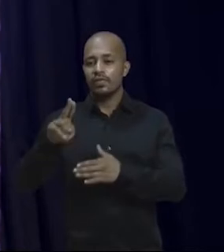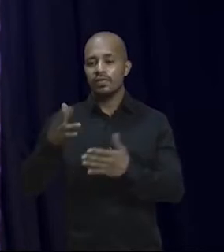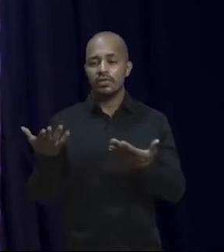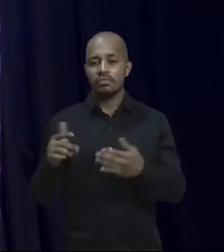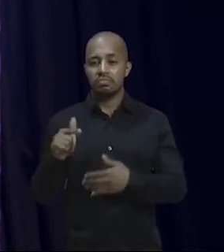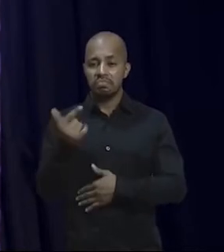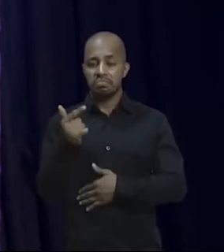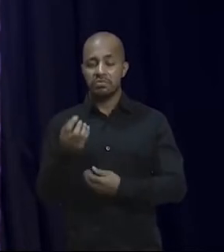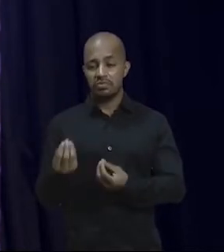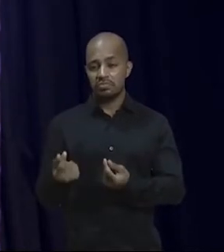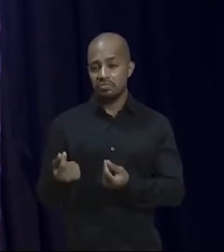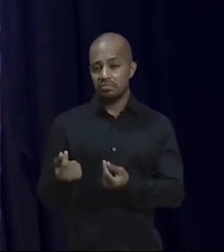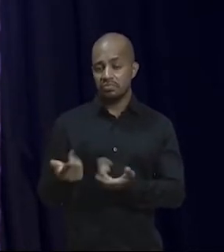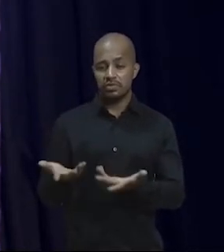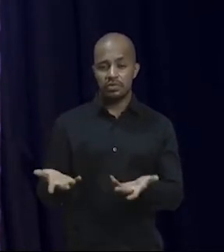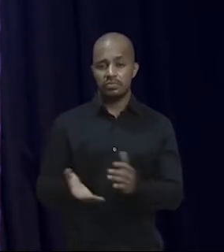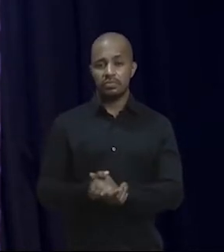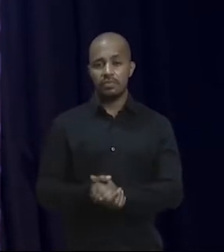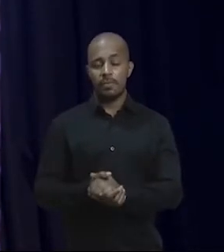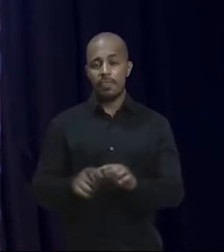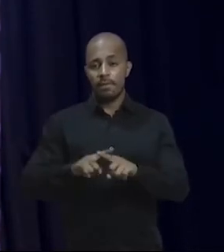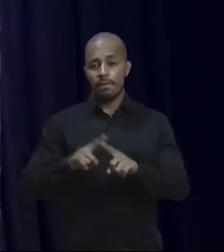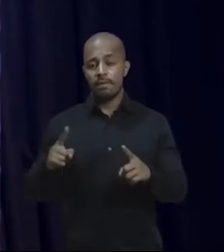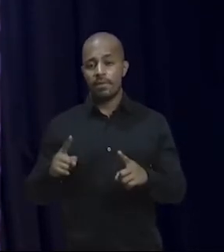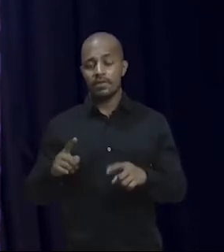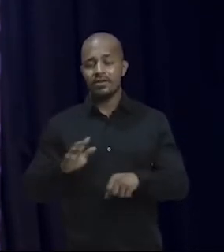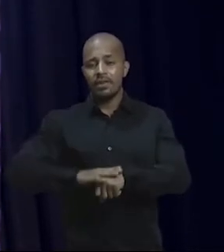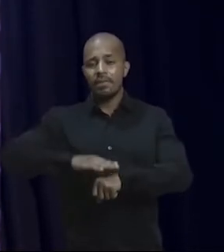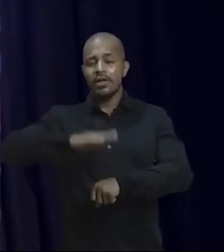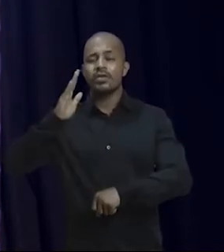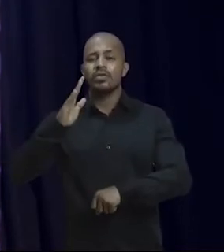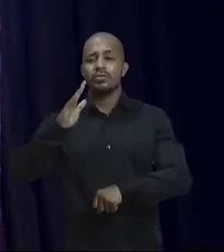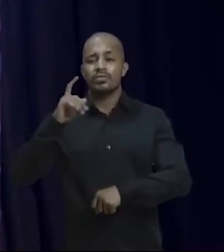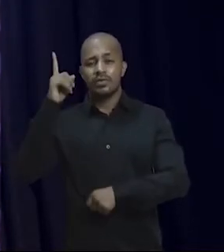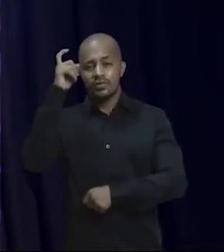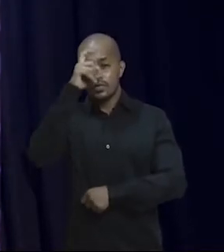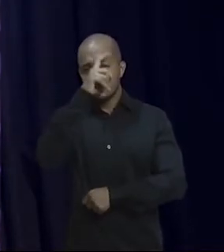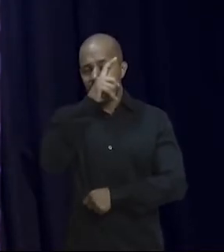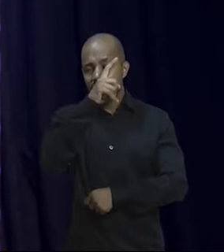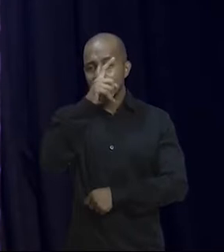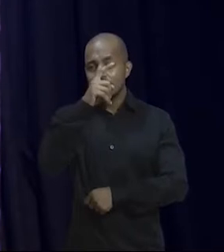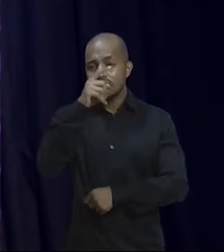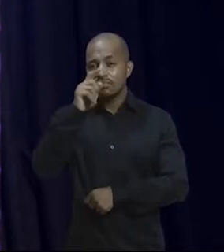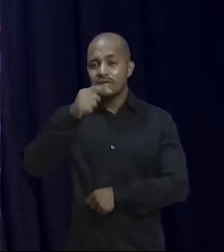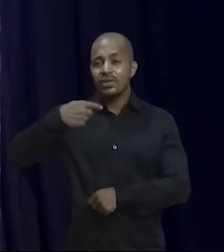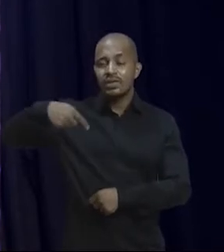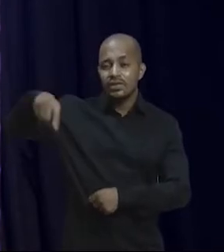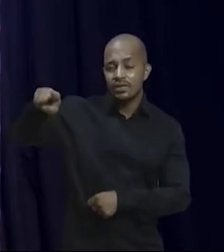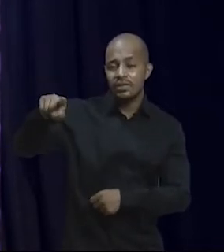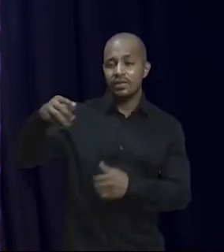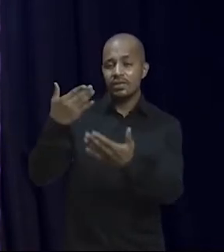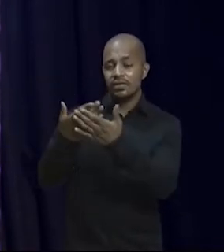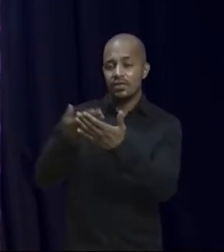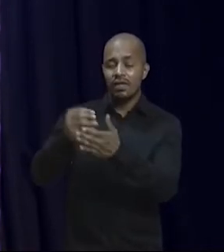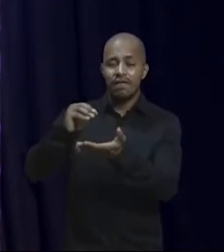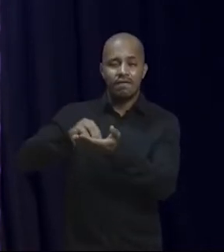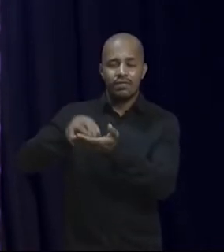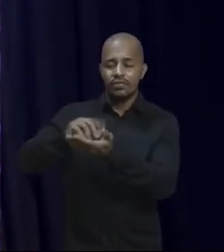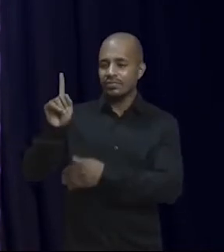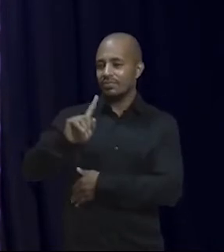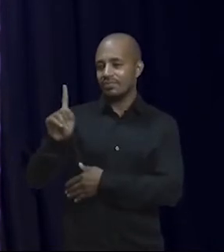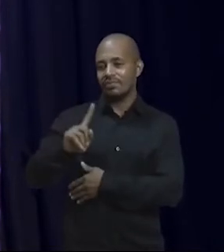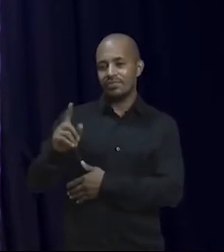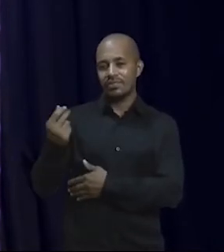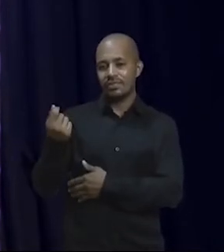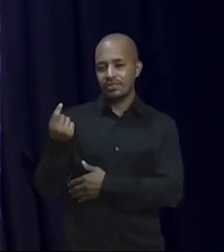nem dinheiro, mas a maior dificuldade dele para ir para Manaus estudar, Tradi, não era a falta do dinheiro. É que ele